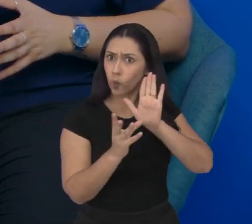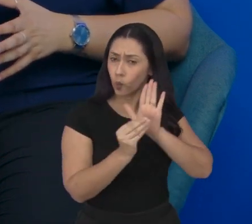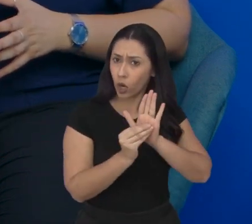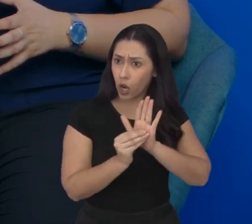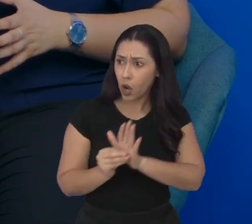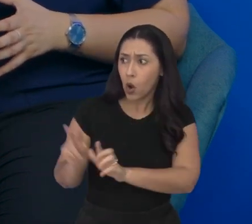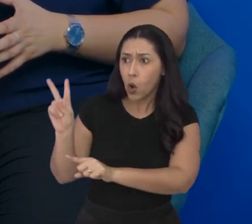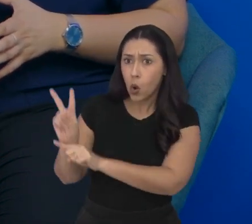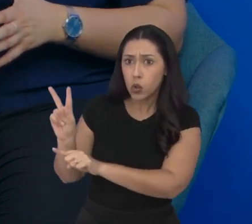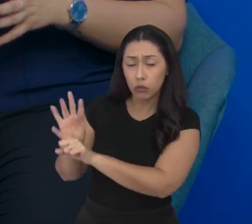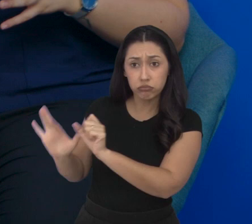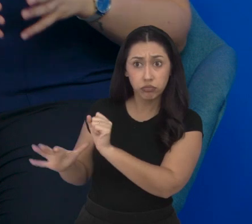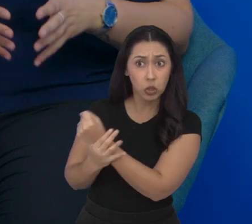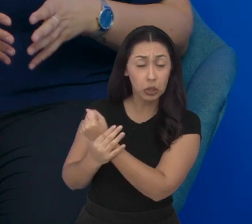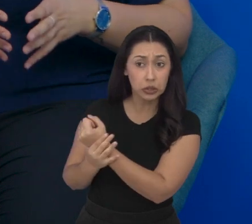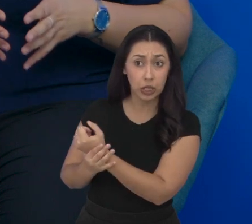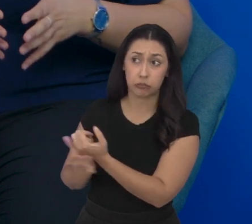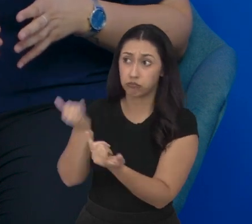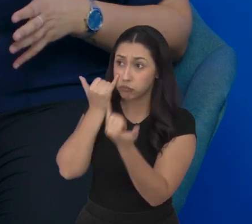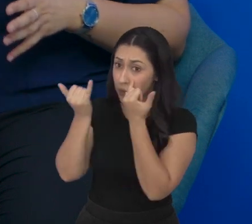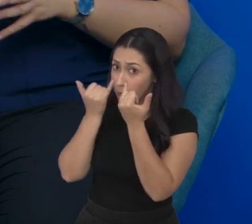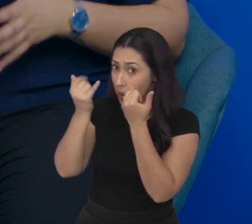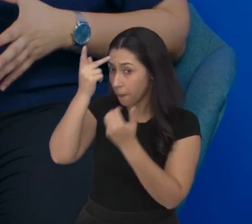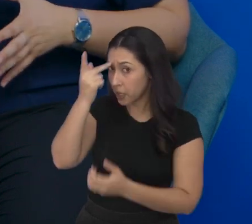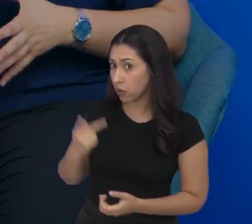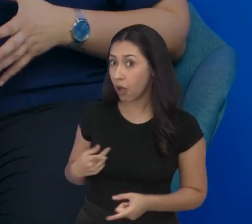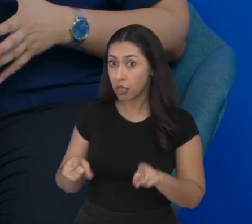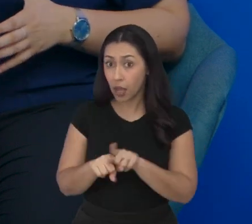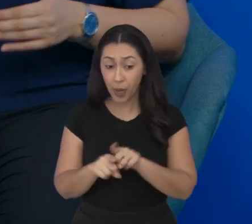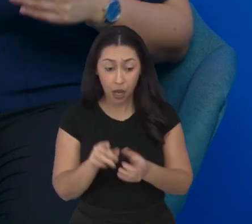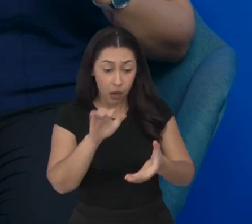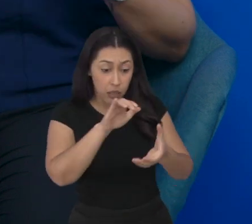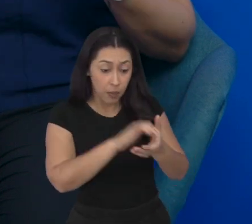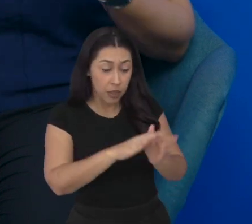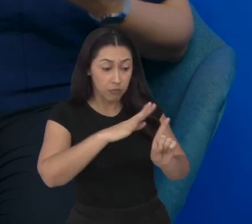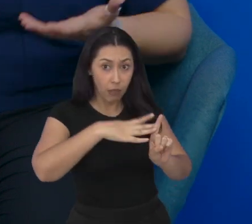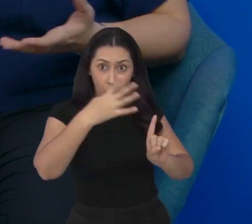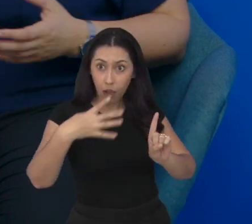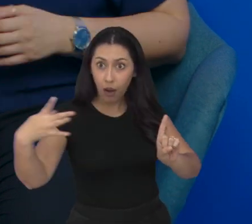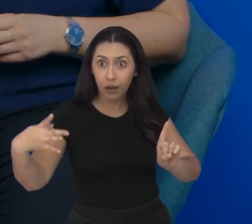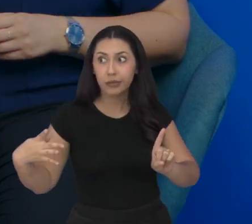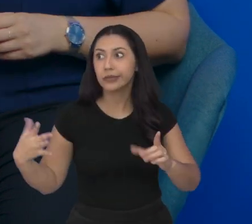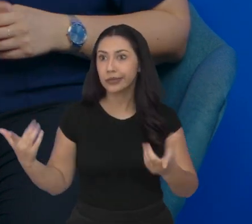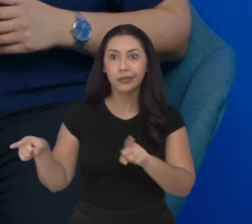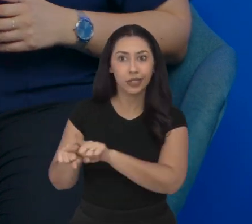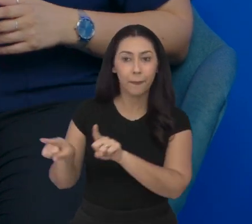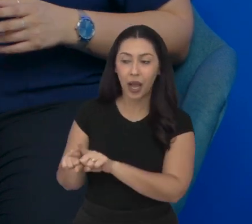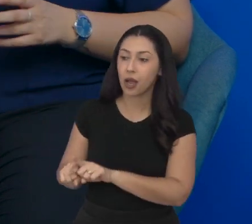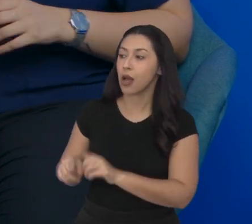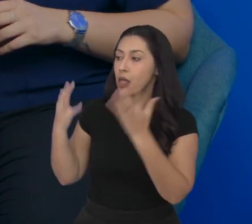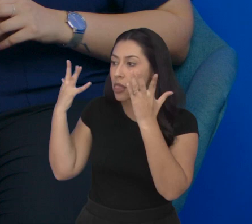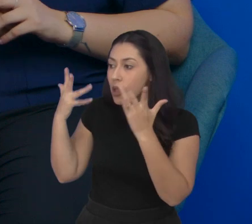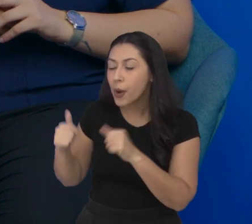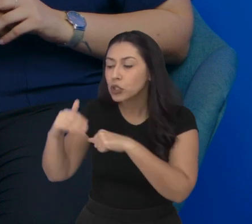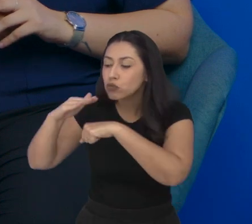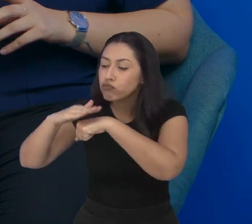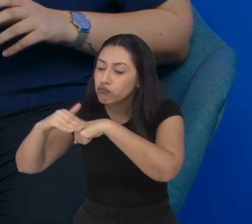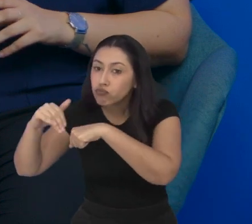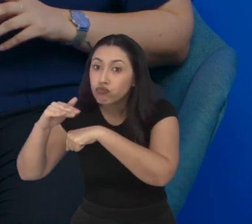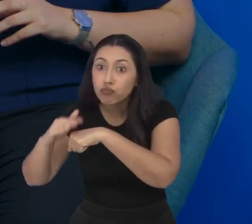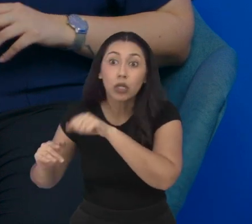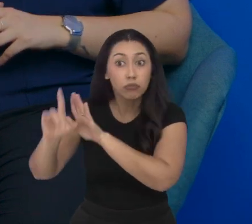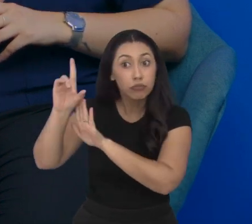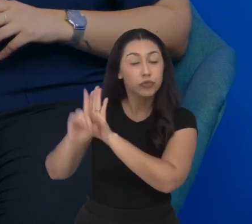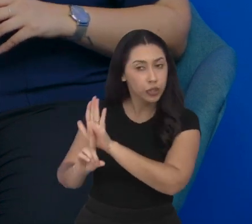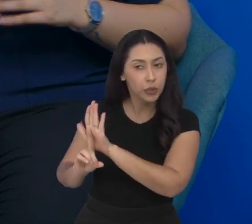de Proteção de Dados, o casamento entre pessoas do mesmo sexo e direitos dos animais de estimação, além de modificações de artigos